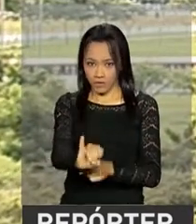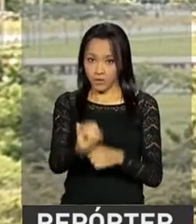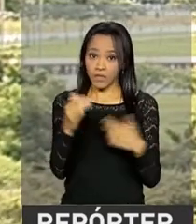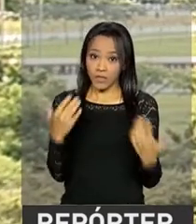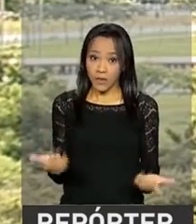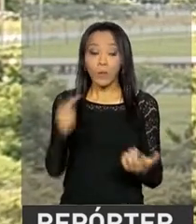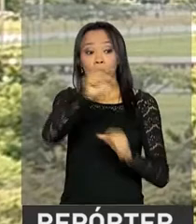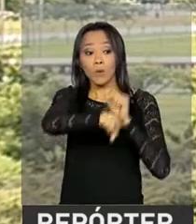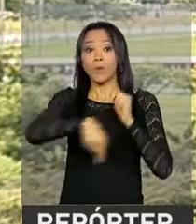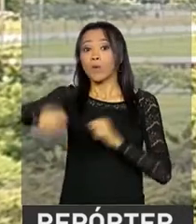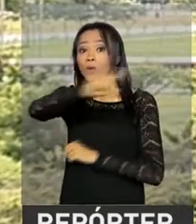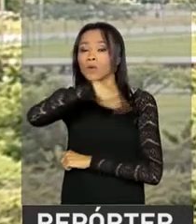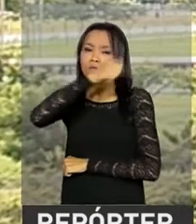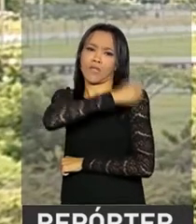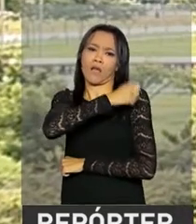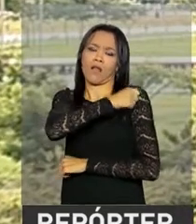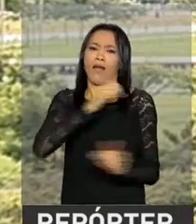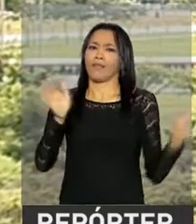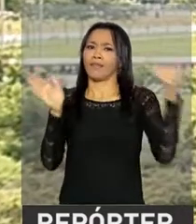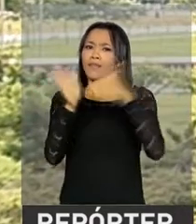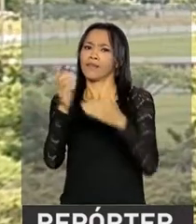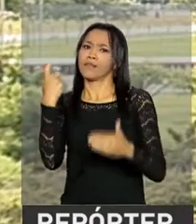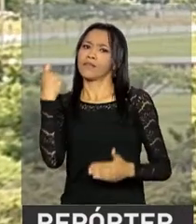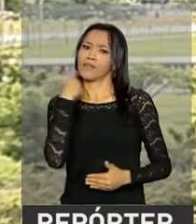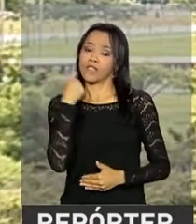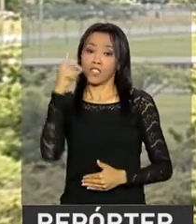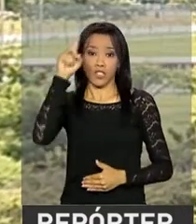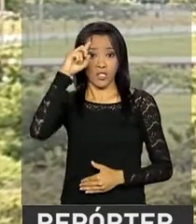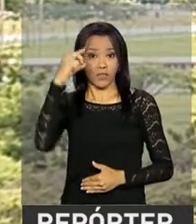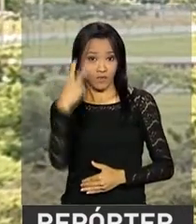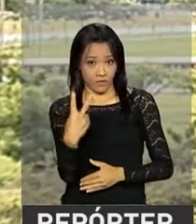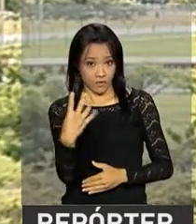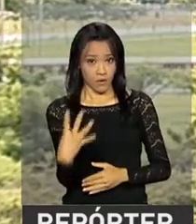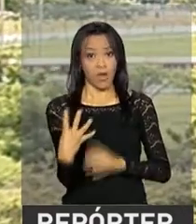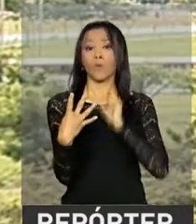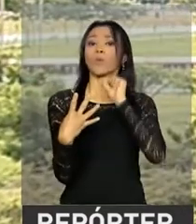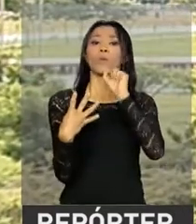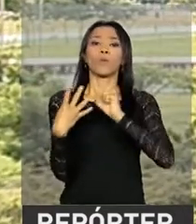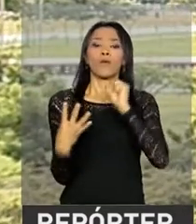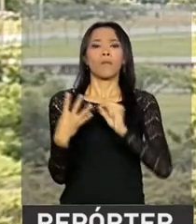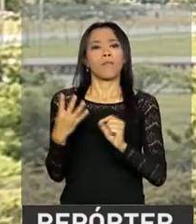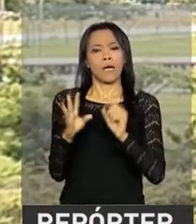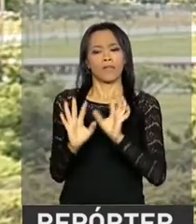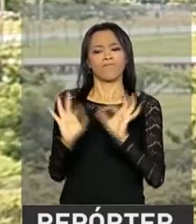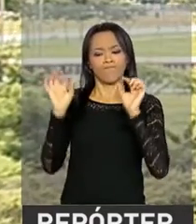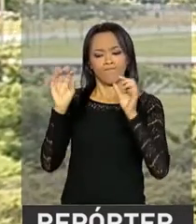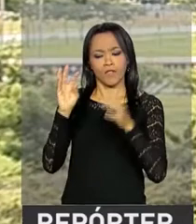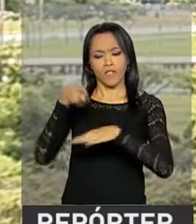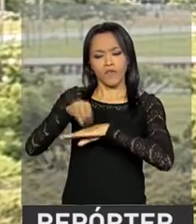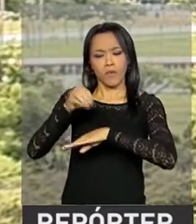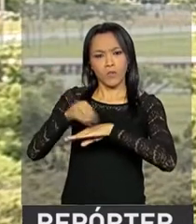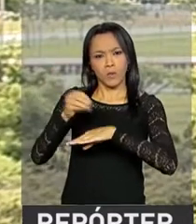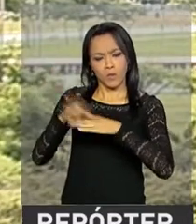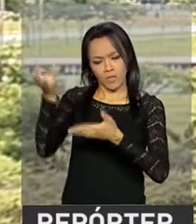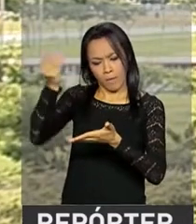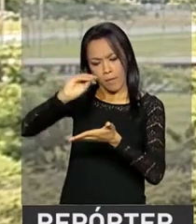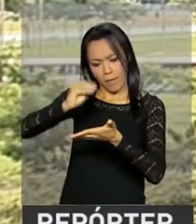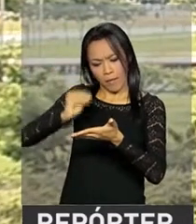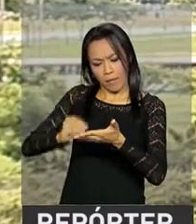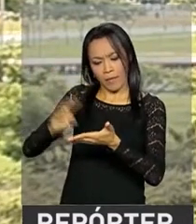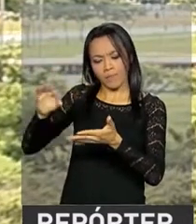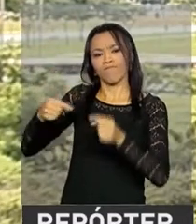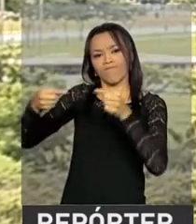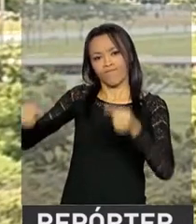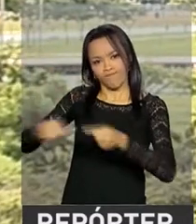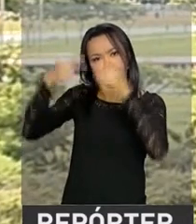os estudantes vão ter até sexta-feira, dia 24, para confirmarem as informações que prestaram durante